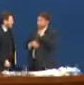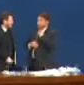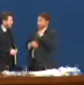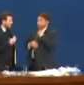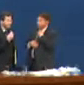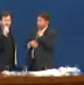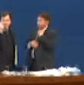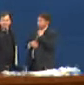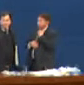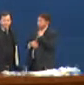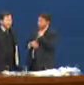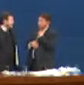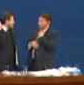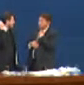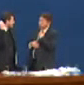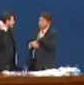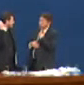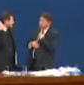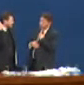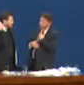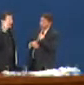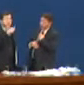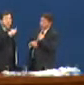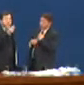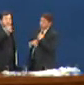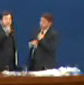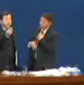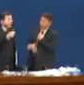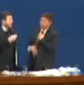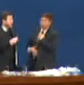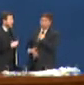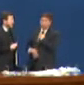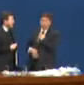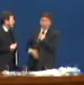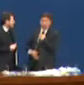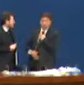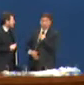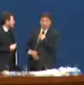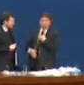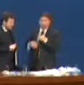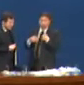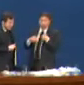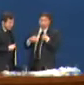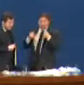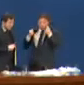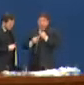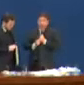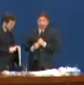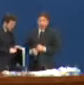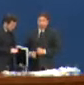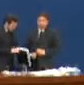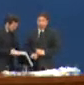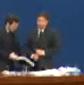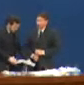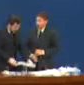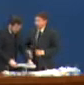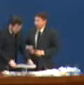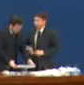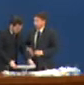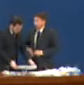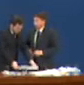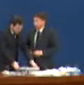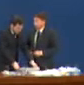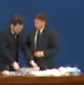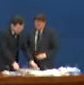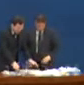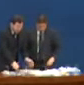Lei Complementar número 89 de 2014, que desincorporou da classe de bens públicos de uso comum